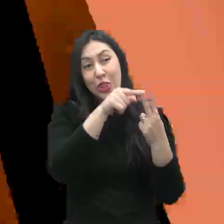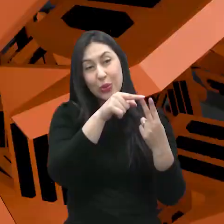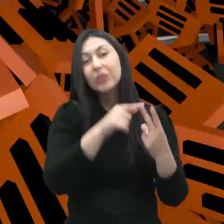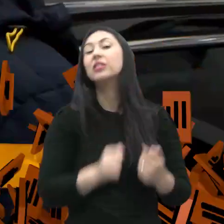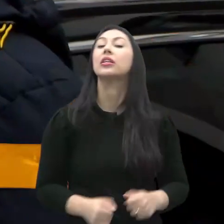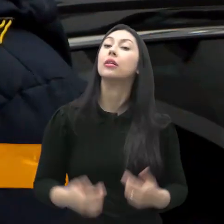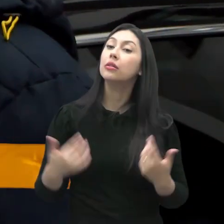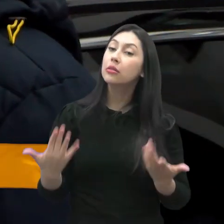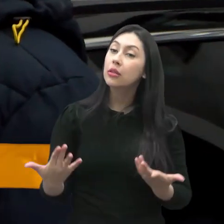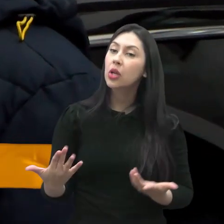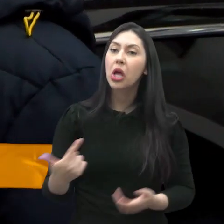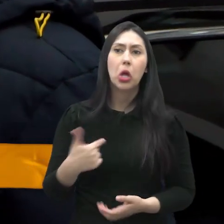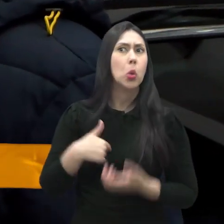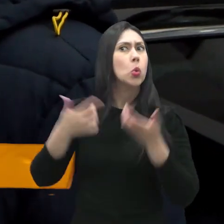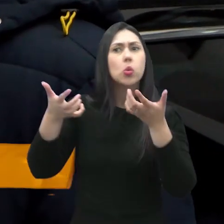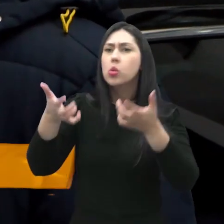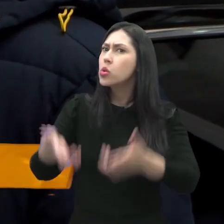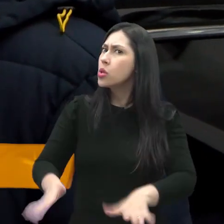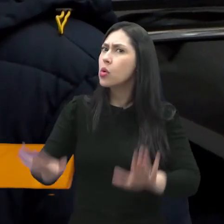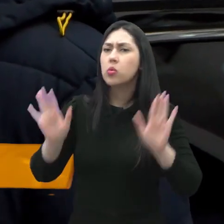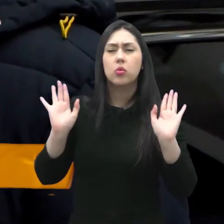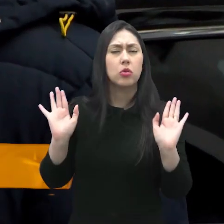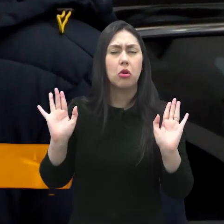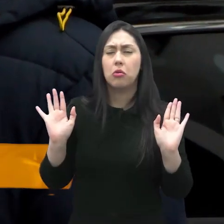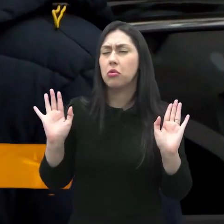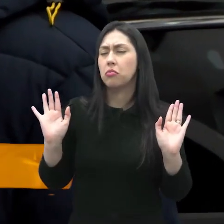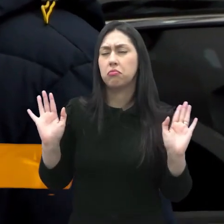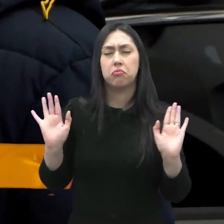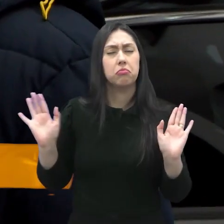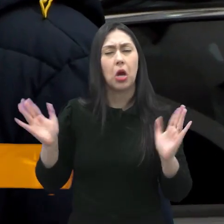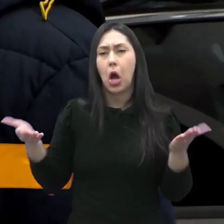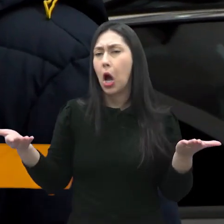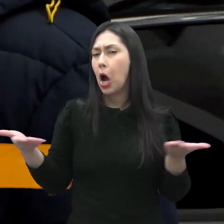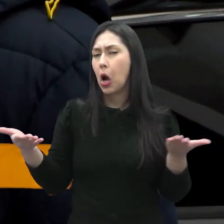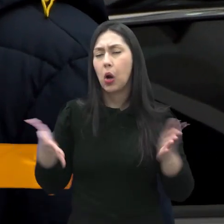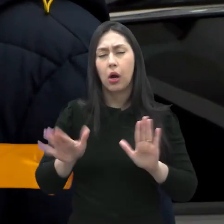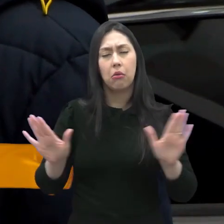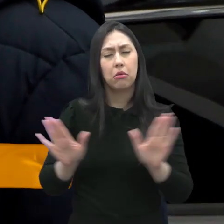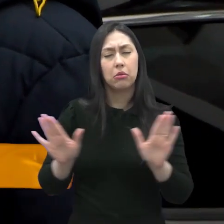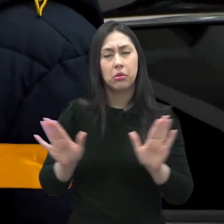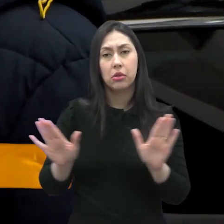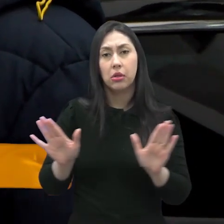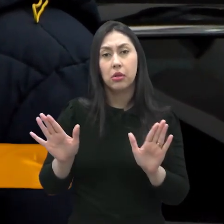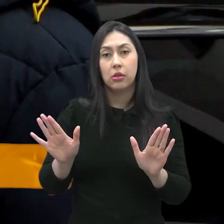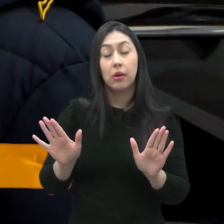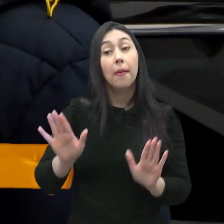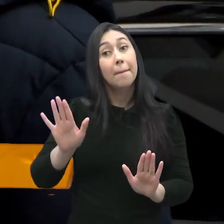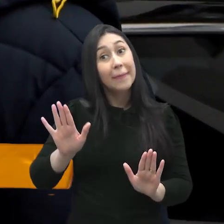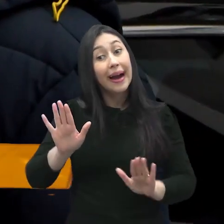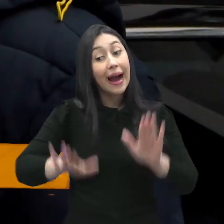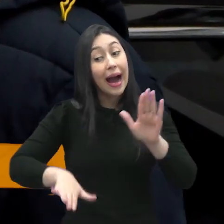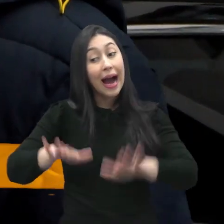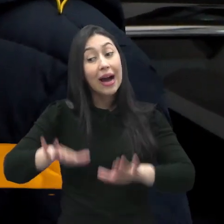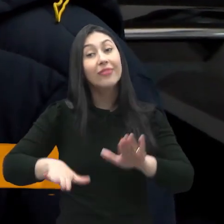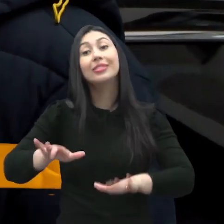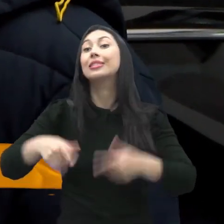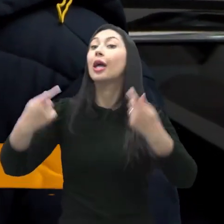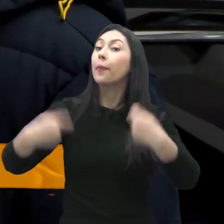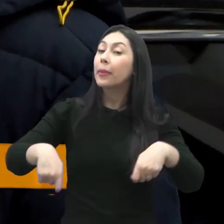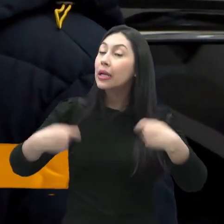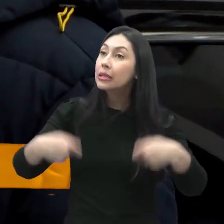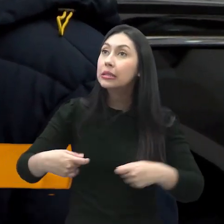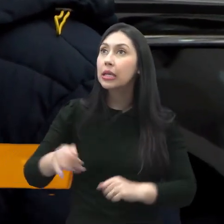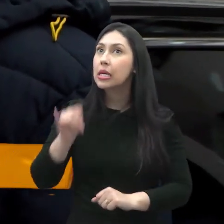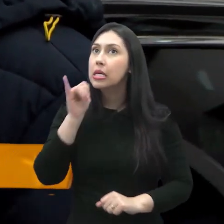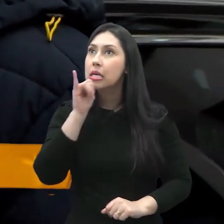outra. Então, no meu caso, não me interessa fazer vasectomia no momento, mas tem pessoas que precisam